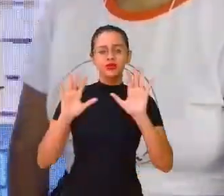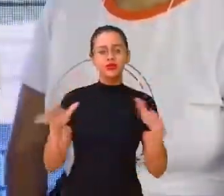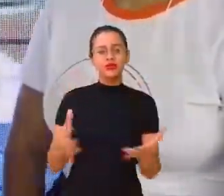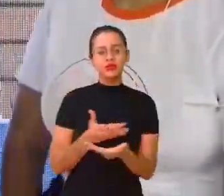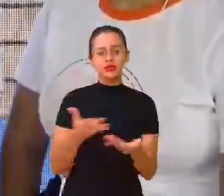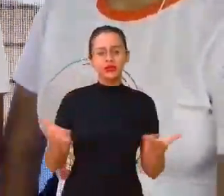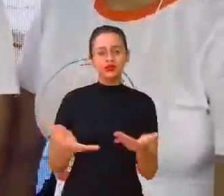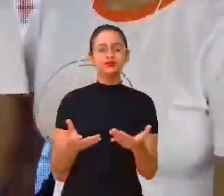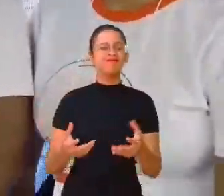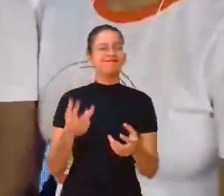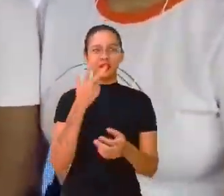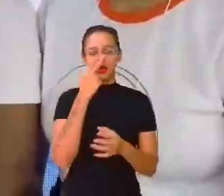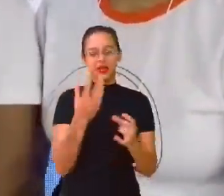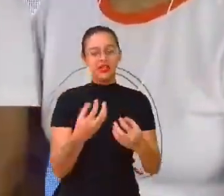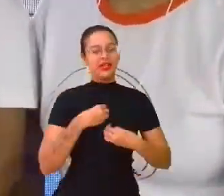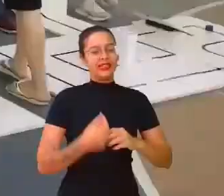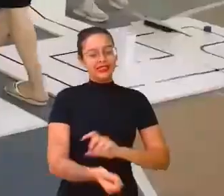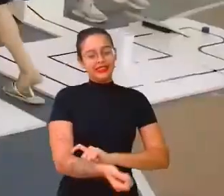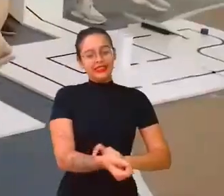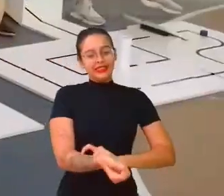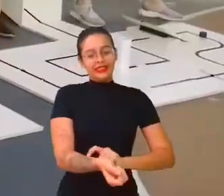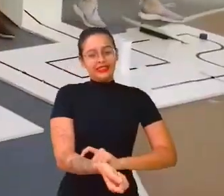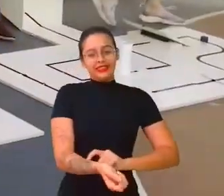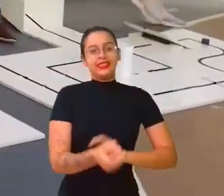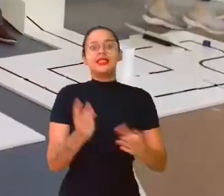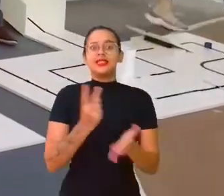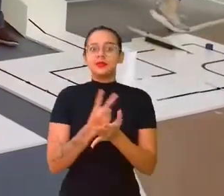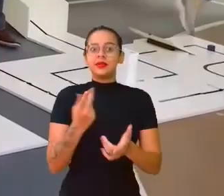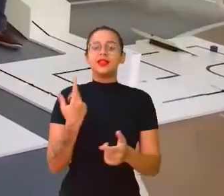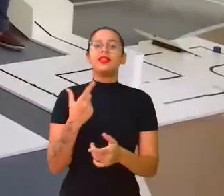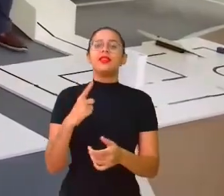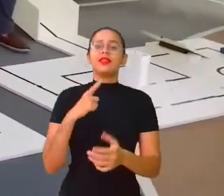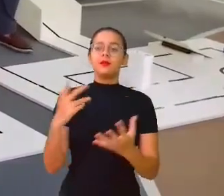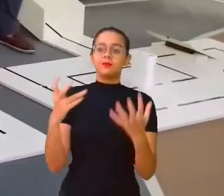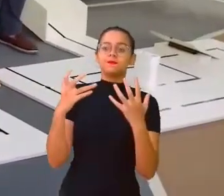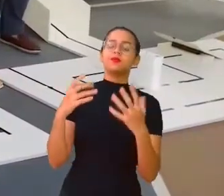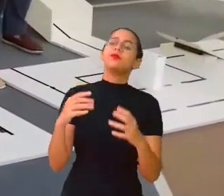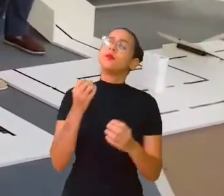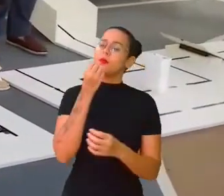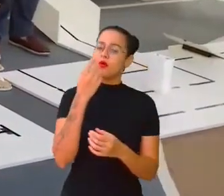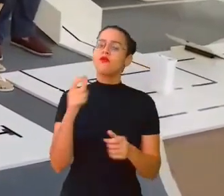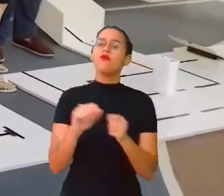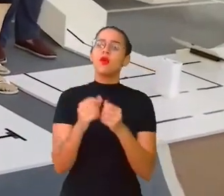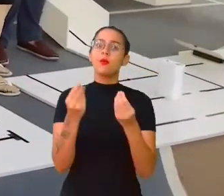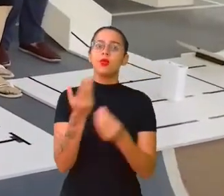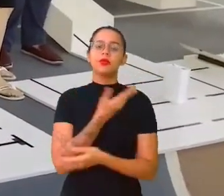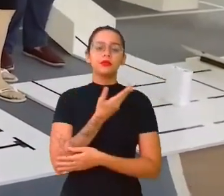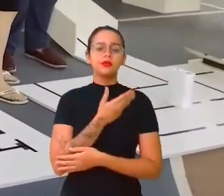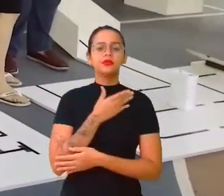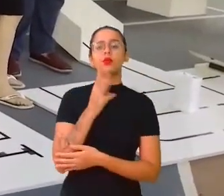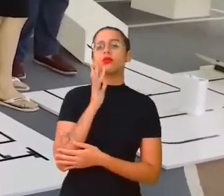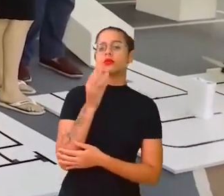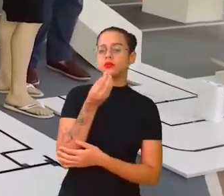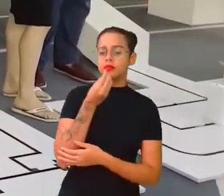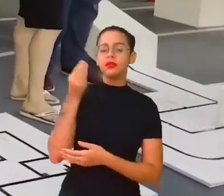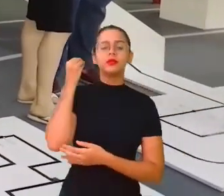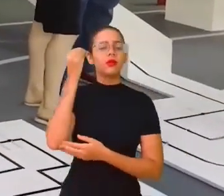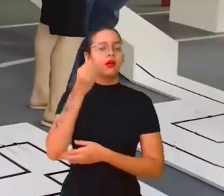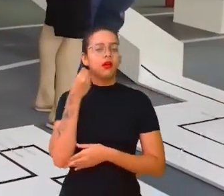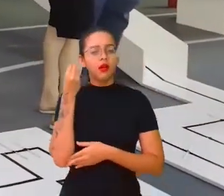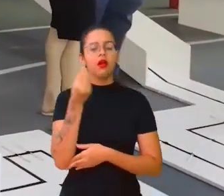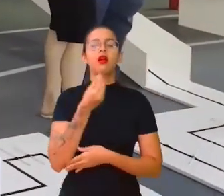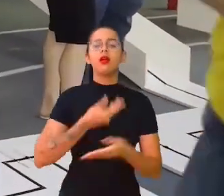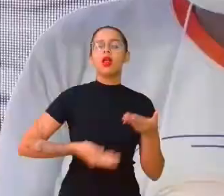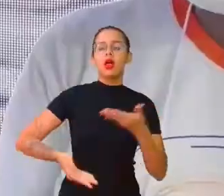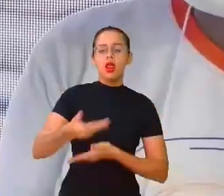evento? Nervosismo, né? Porque sempre tem aquela pressão, mas foi muito boa. A gente fez muitas amizades, conhecimentos também, experiências. Mesmo